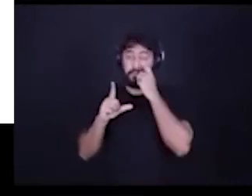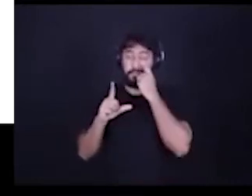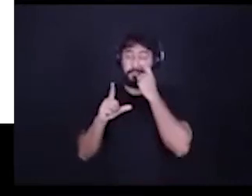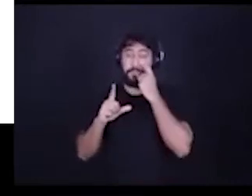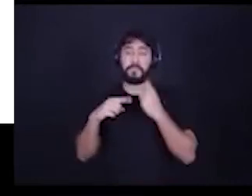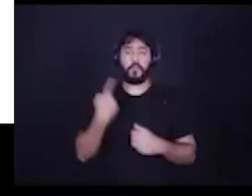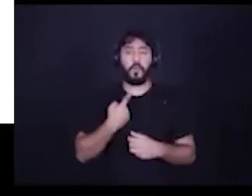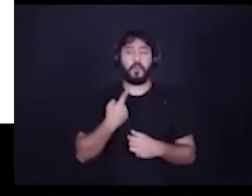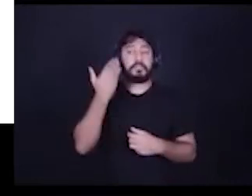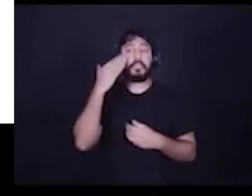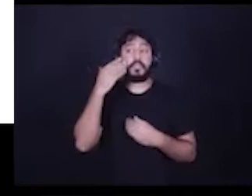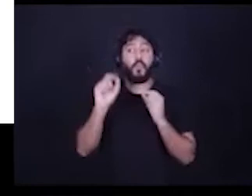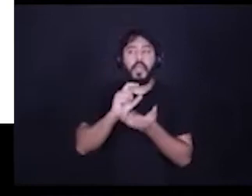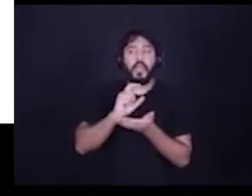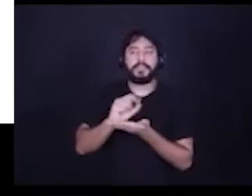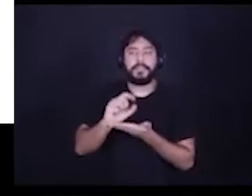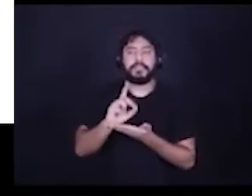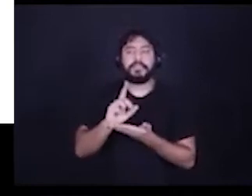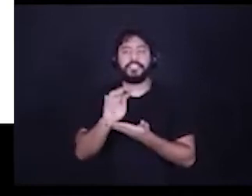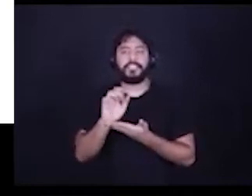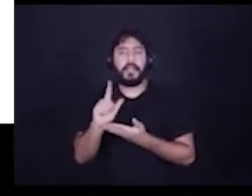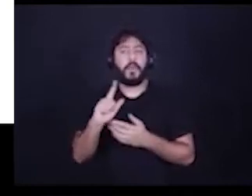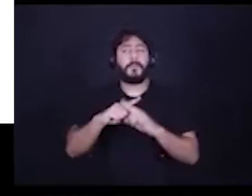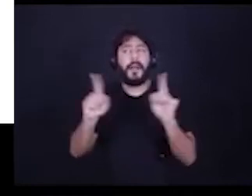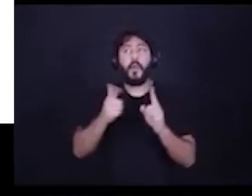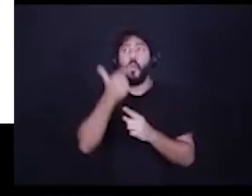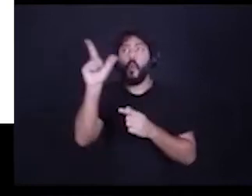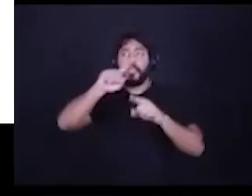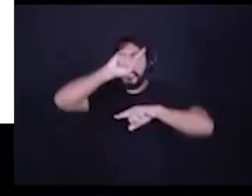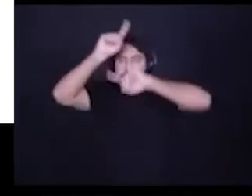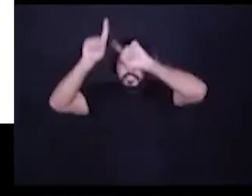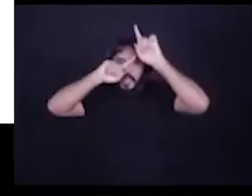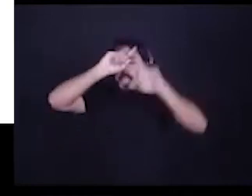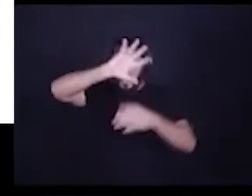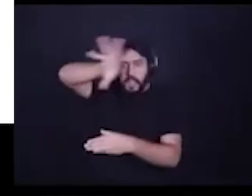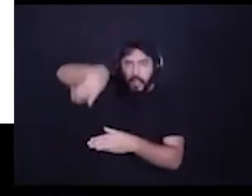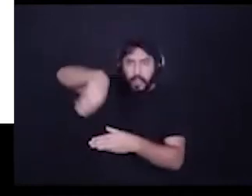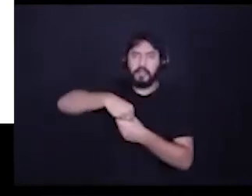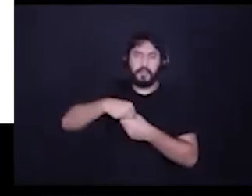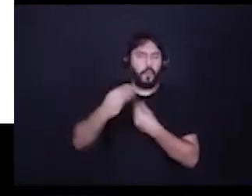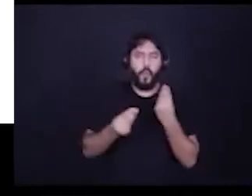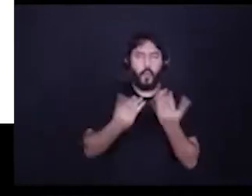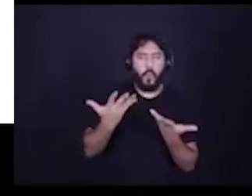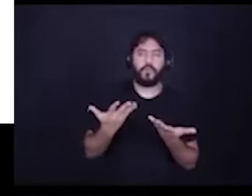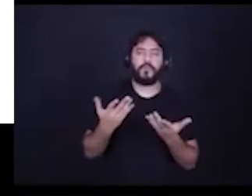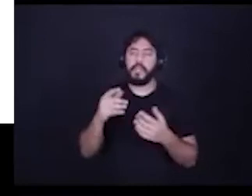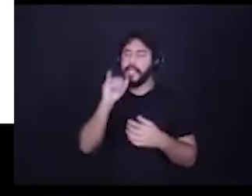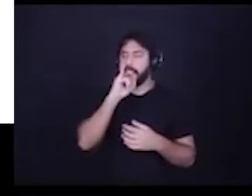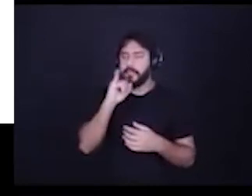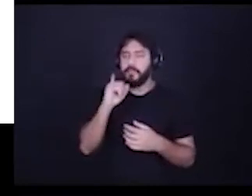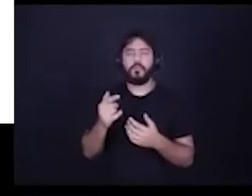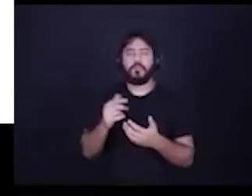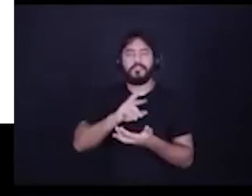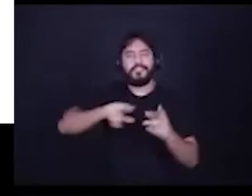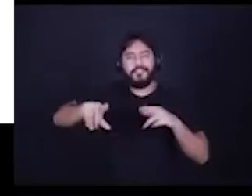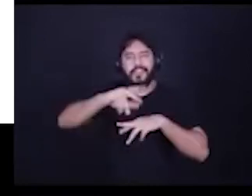é digital. Como é que eu consigo trazer outras ideias para dentro disso através dessas diferentes linguagens de ilustração, de traço, né, de